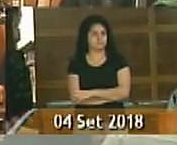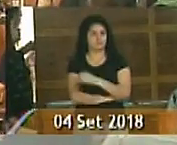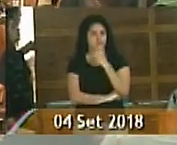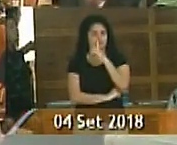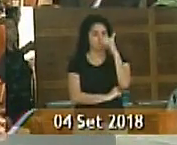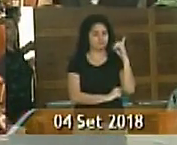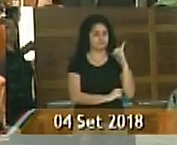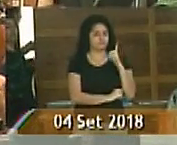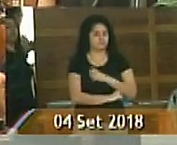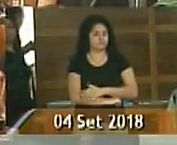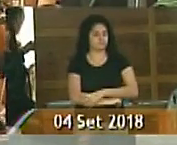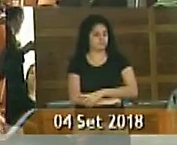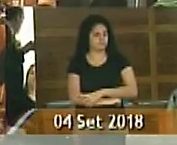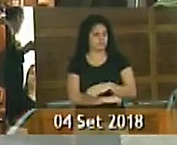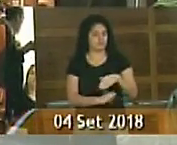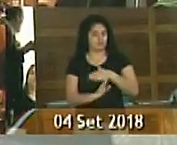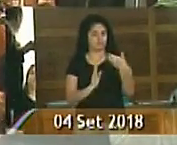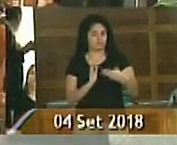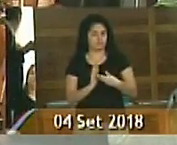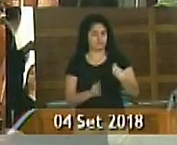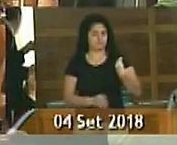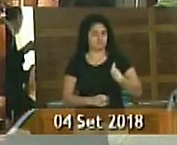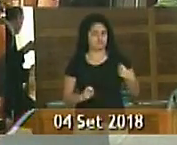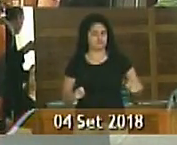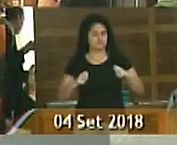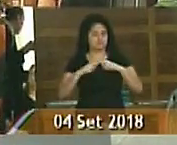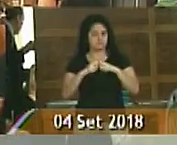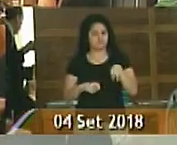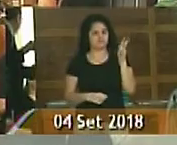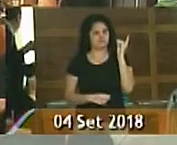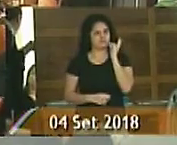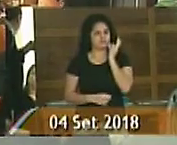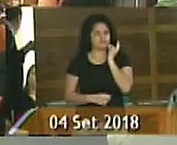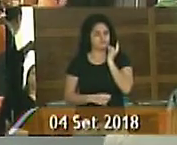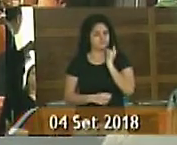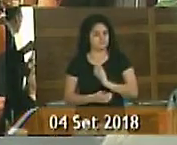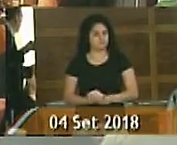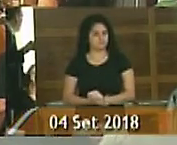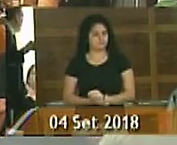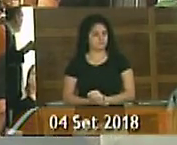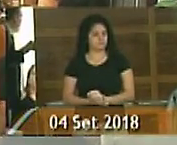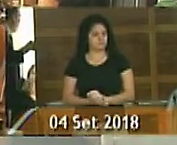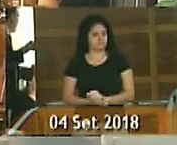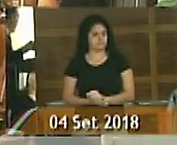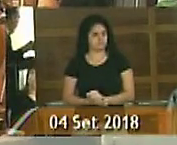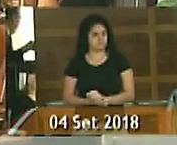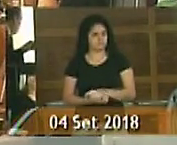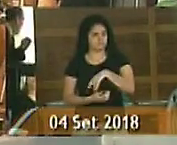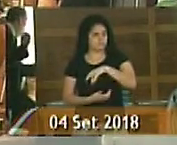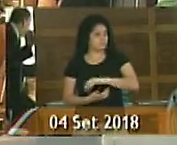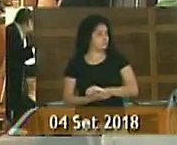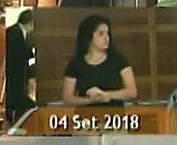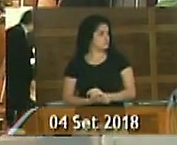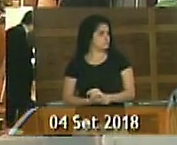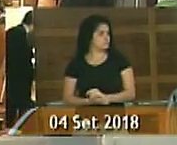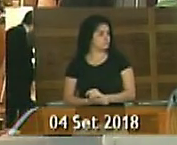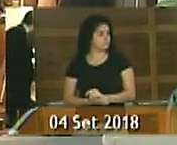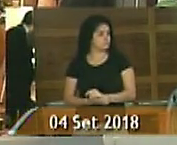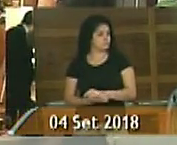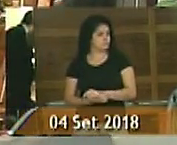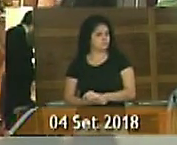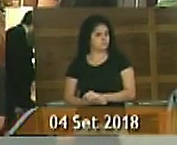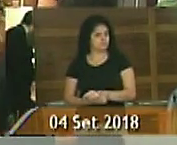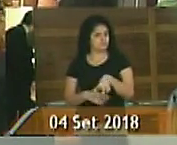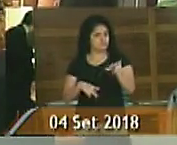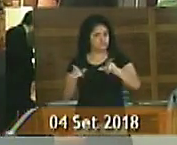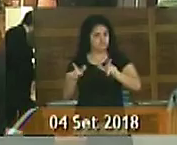Bom dia a todos presentes no plenário, vereadores, vereadoras, você que nos